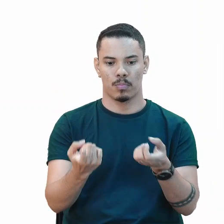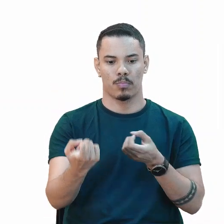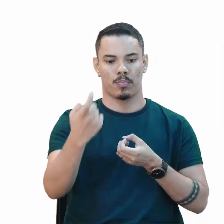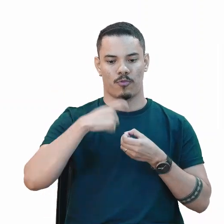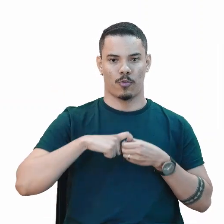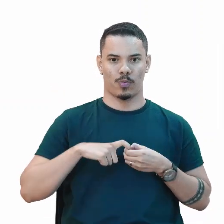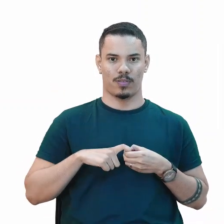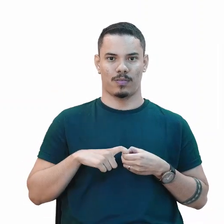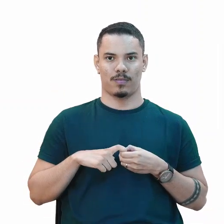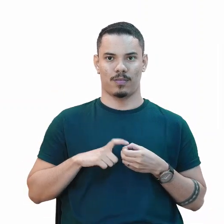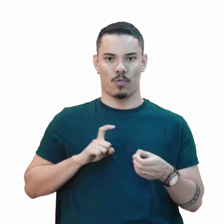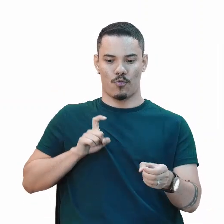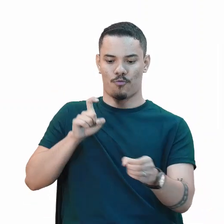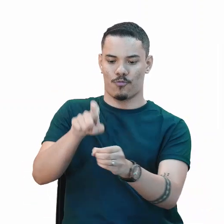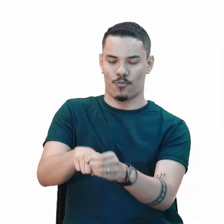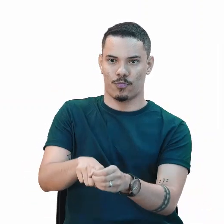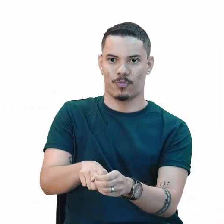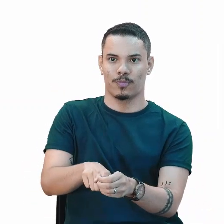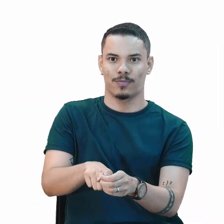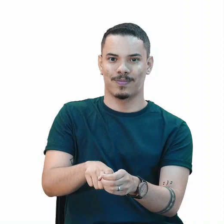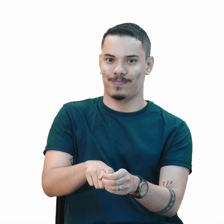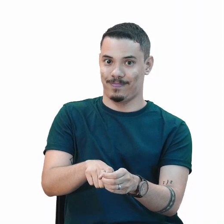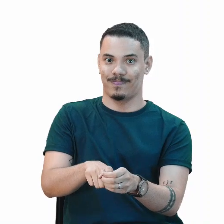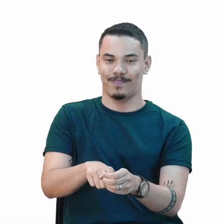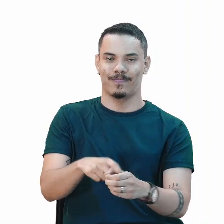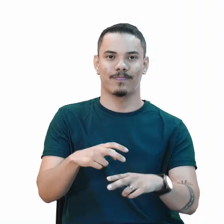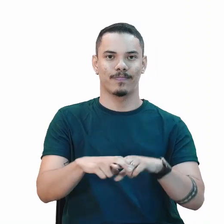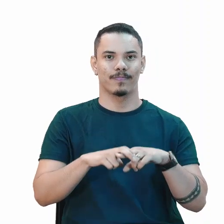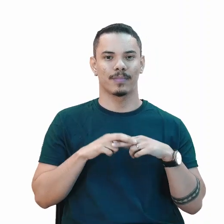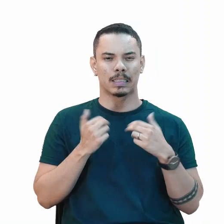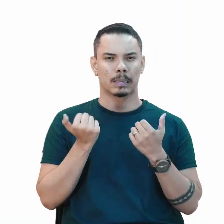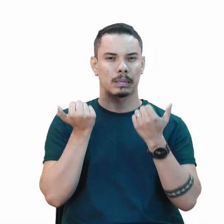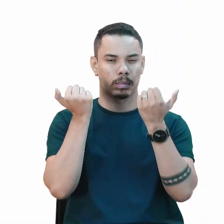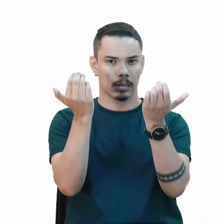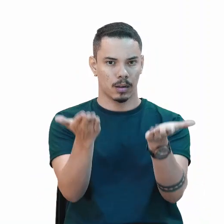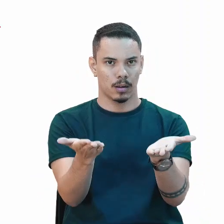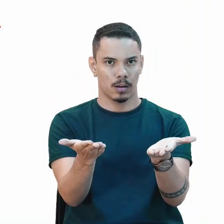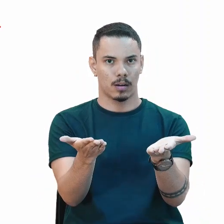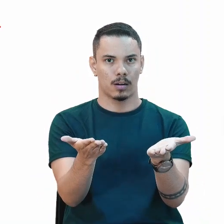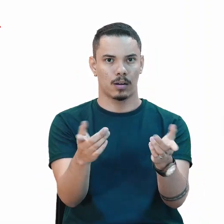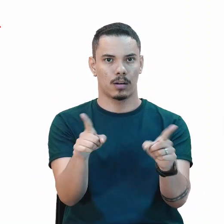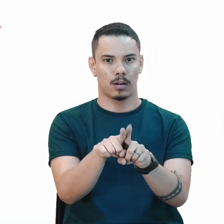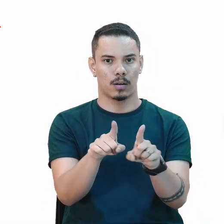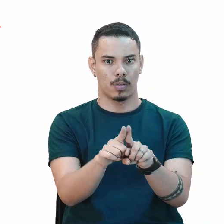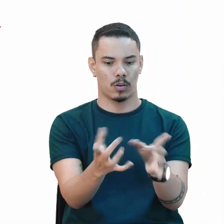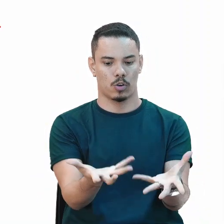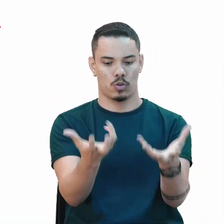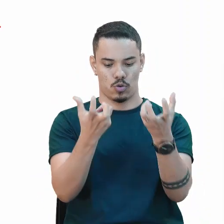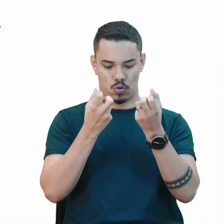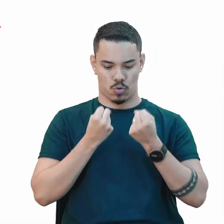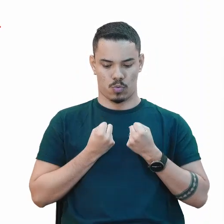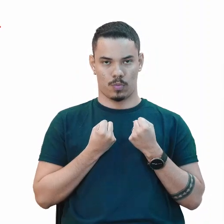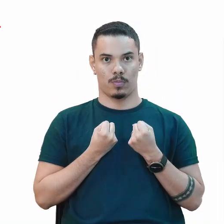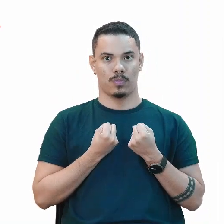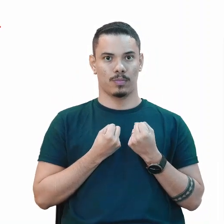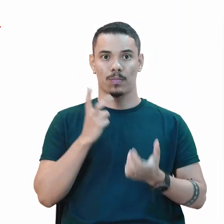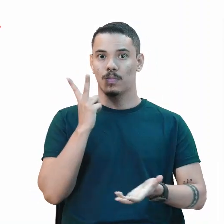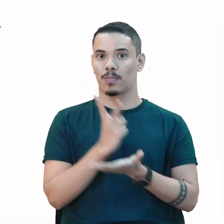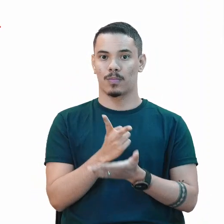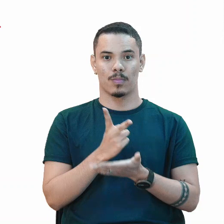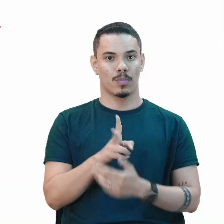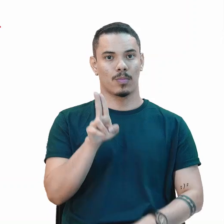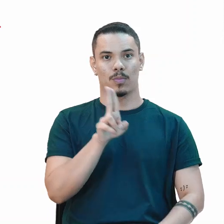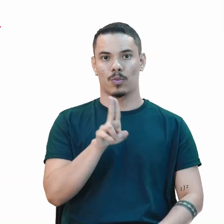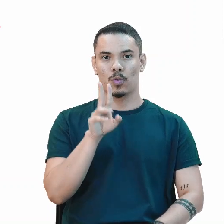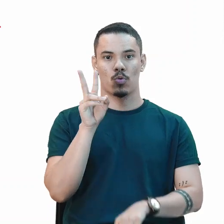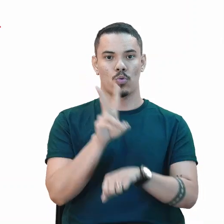volta? Na medida em que ele der, faz uso do mesmo modo de quem cuida